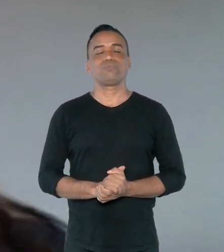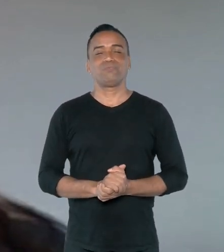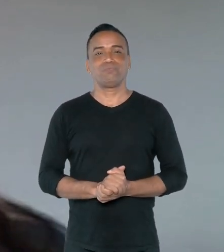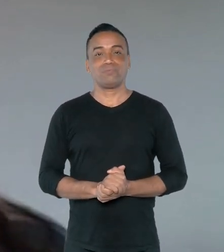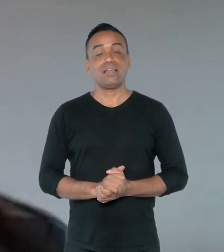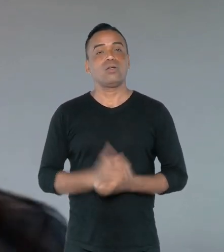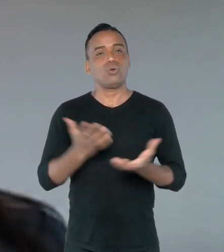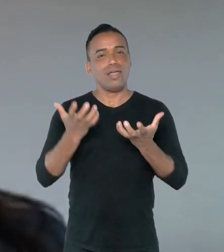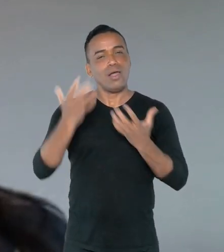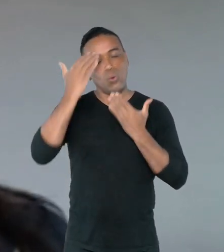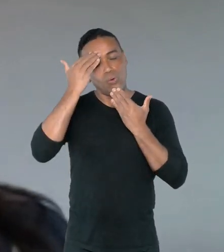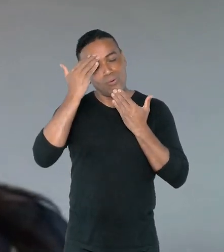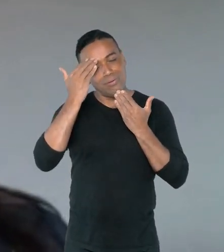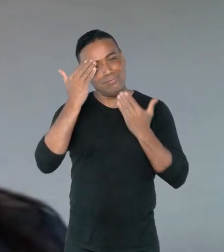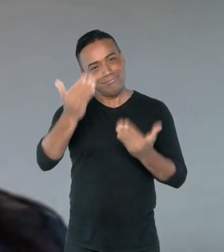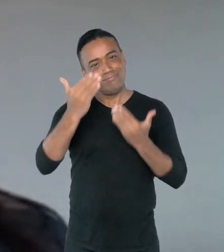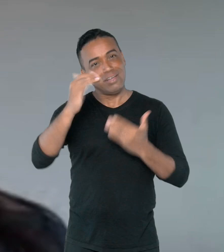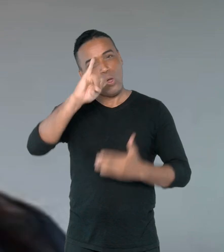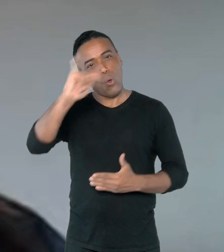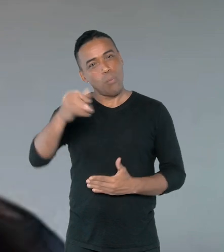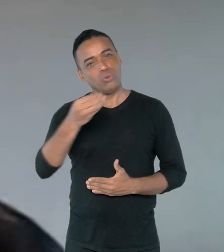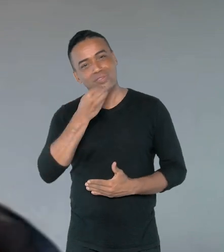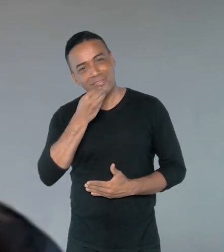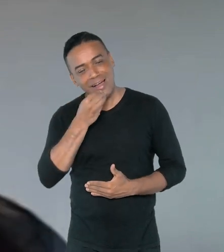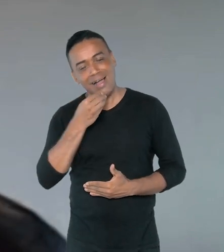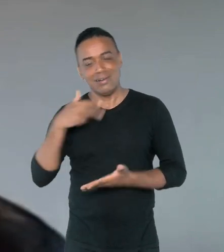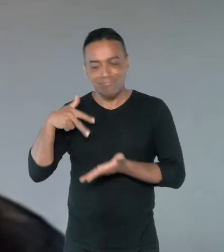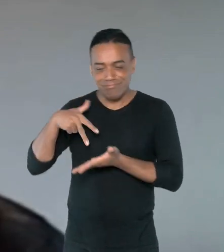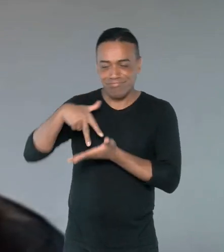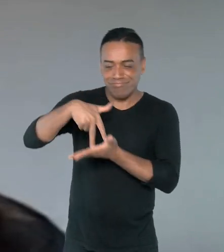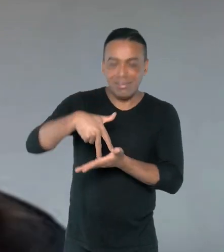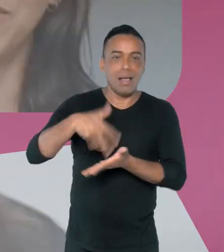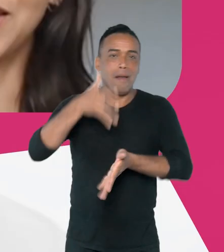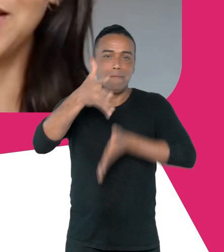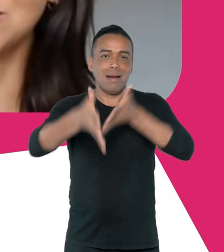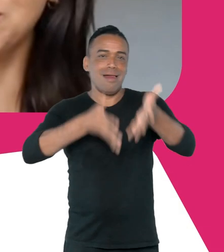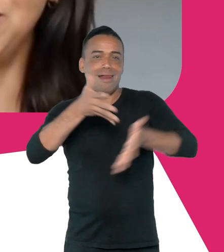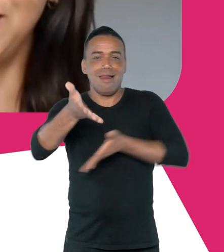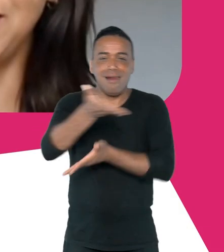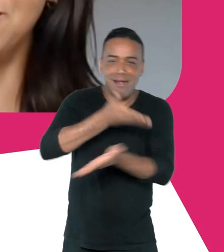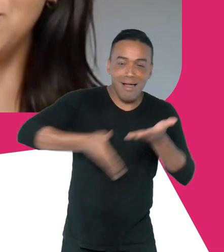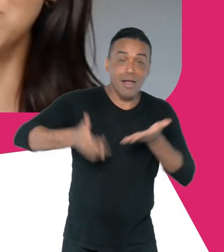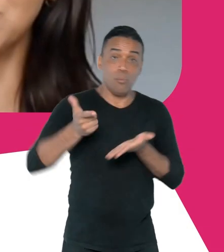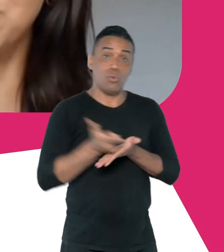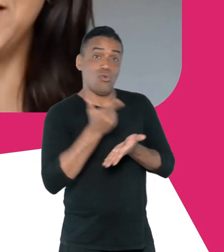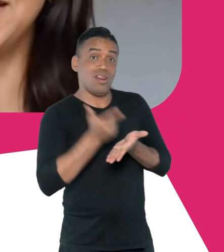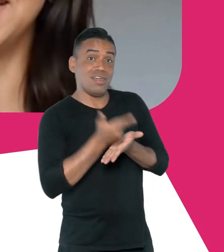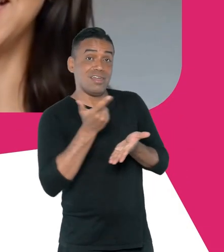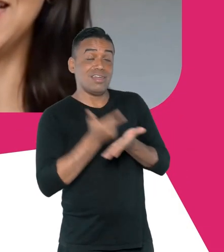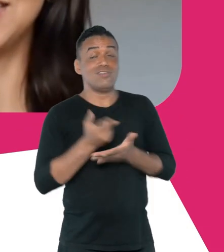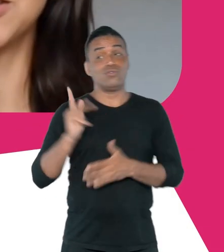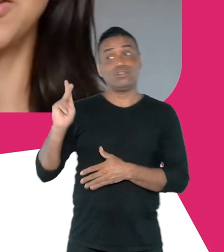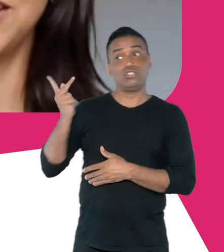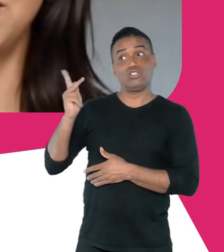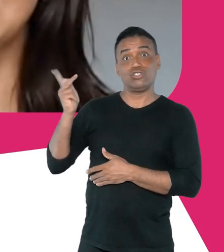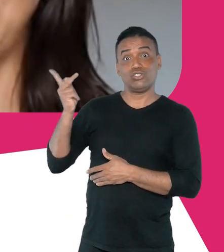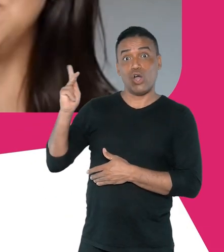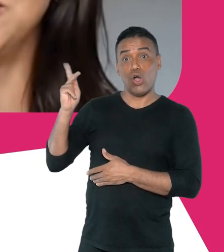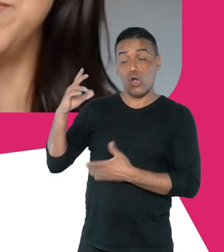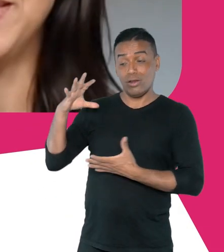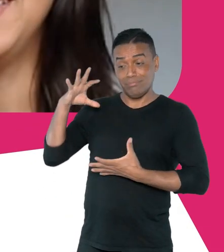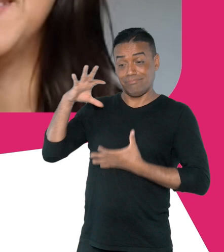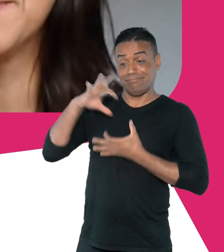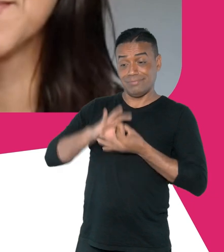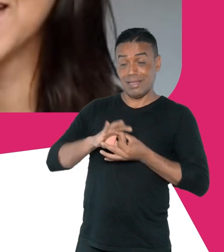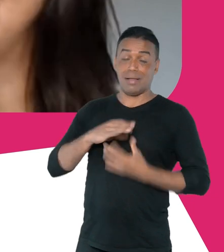E eu queria agradecer muito essa oportunidade de poder vir aqui falar um pouquinho sobre o livro, sobre essa história que faz